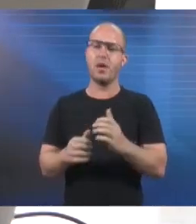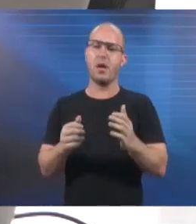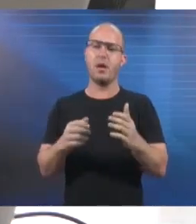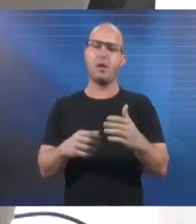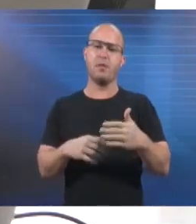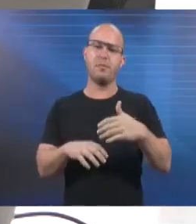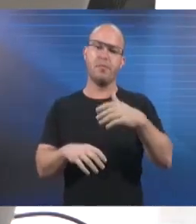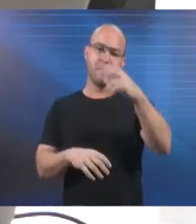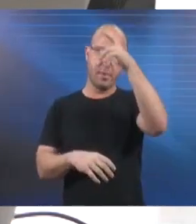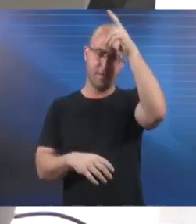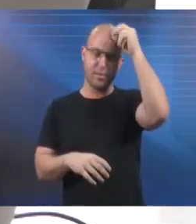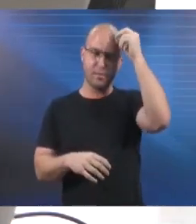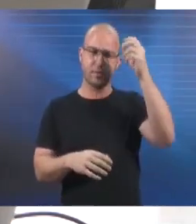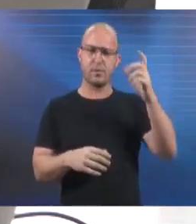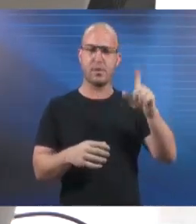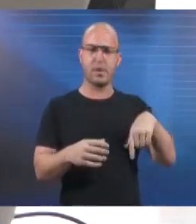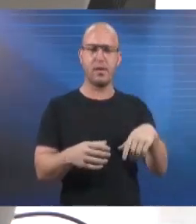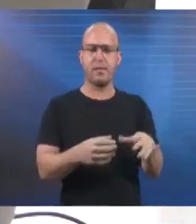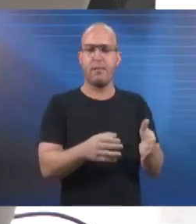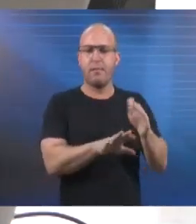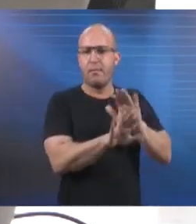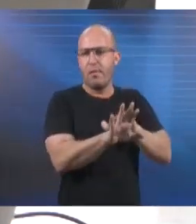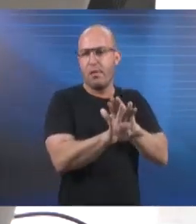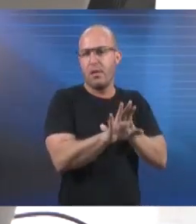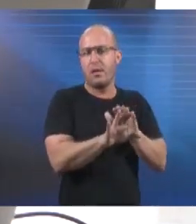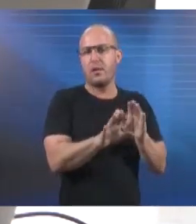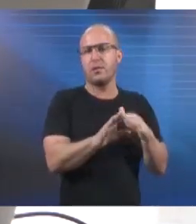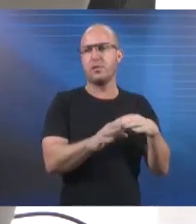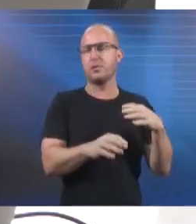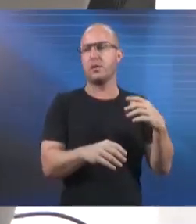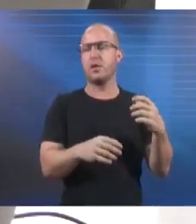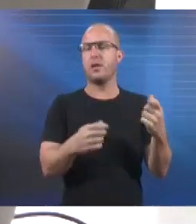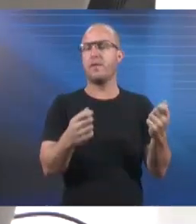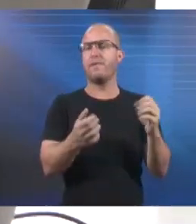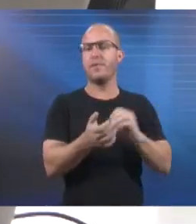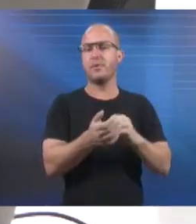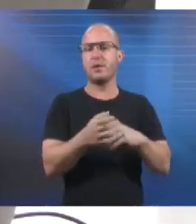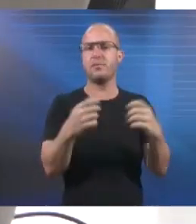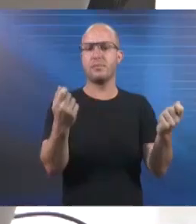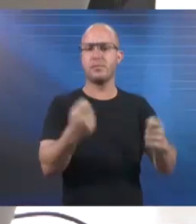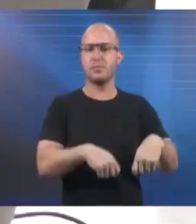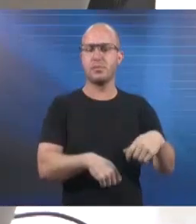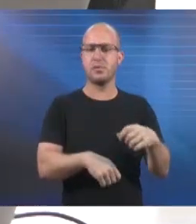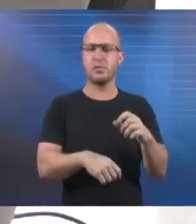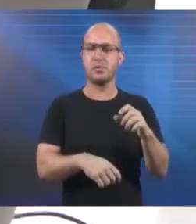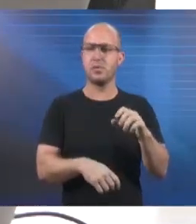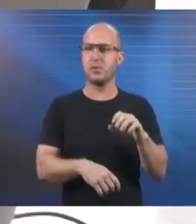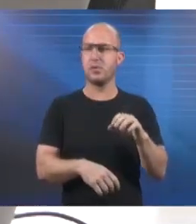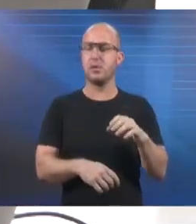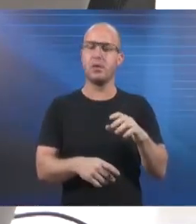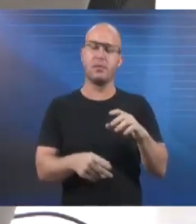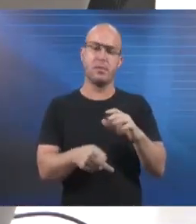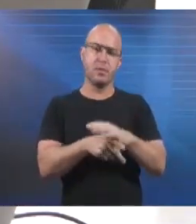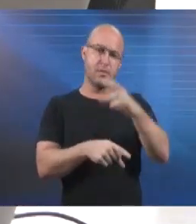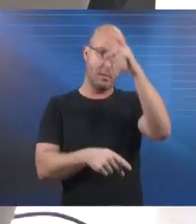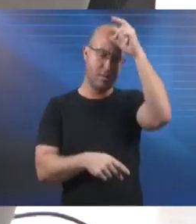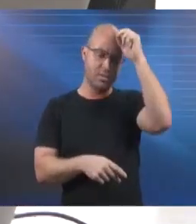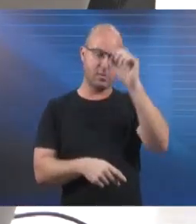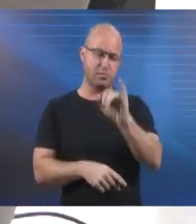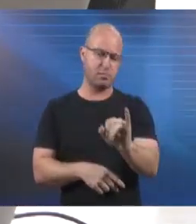incompetência da prefeitura jogando a responsabilidade do idema não o idema tá fazendo a coisa certa e